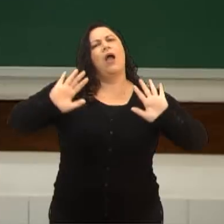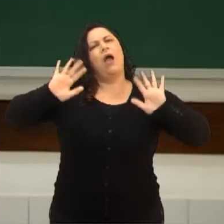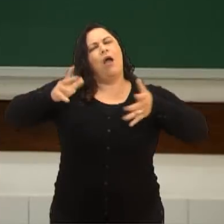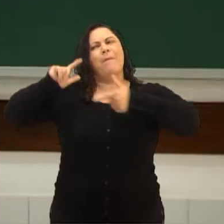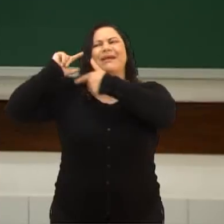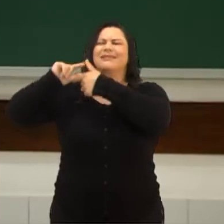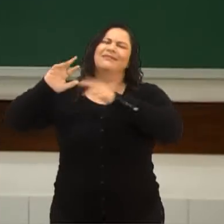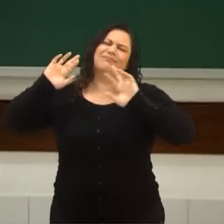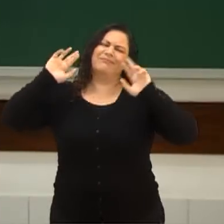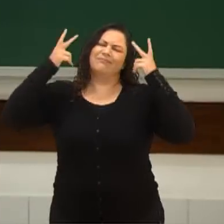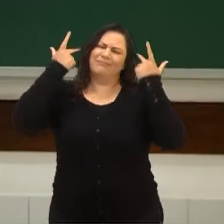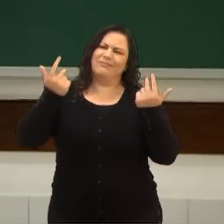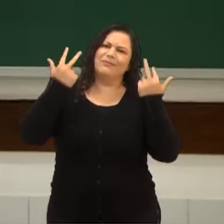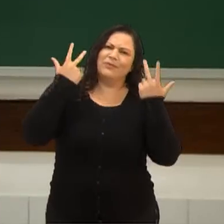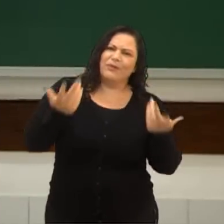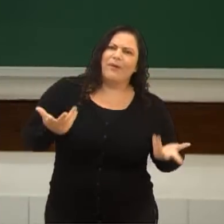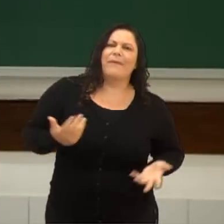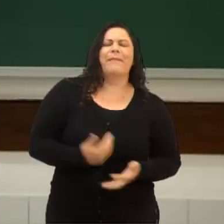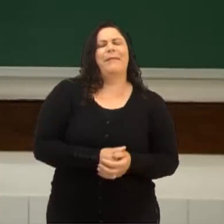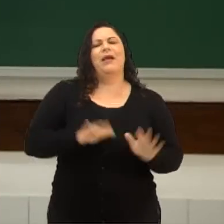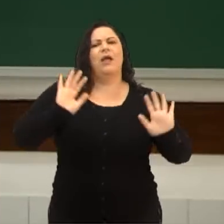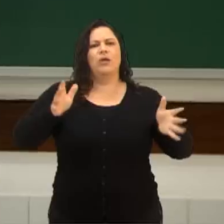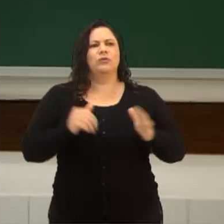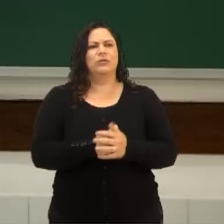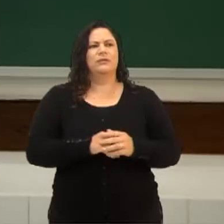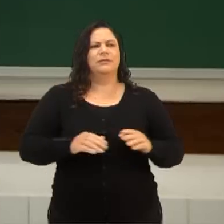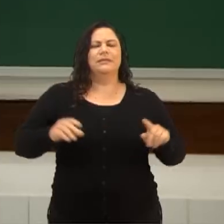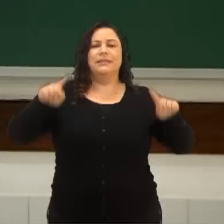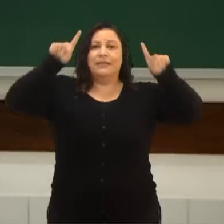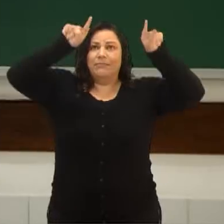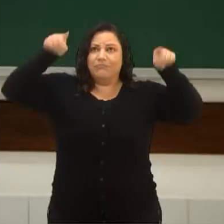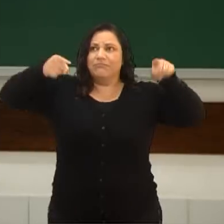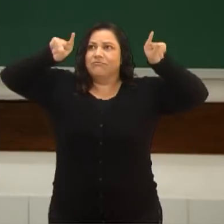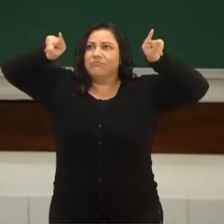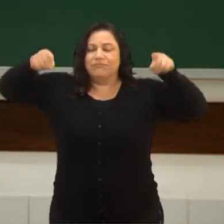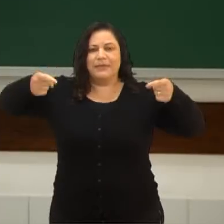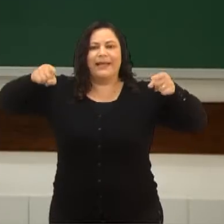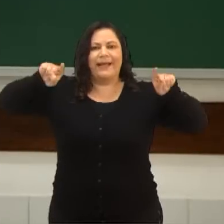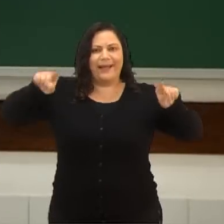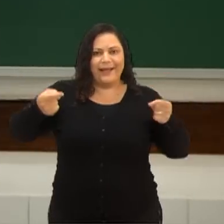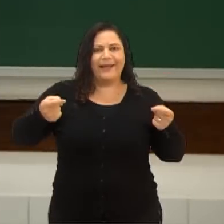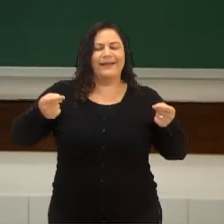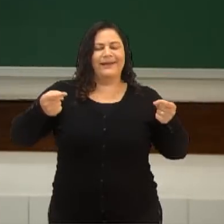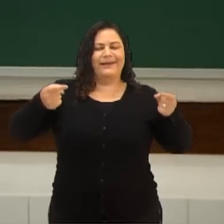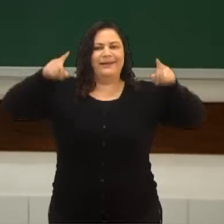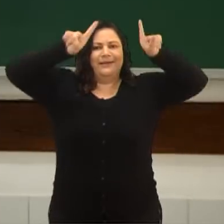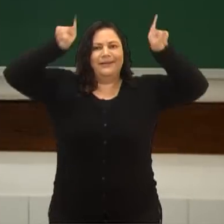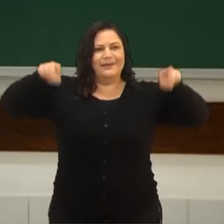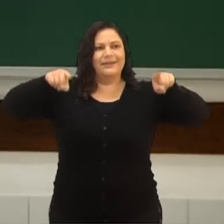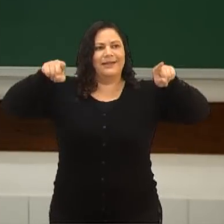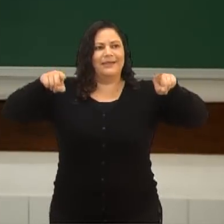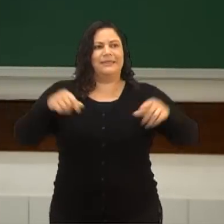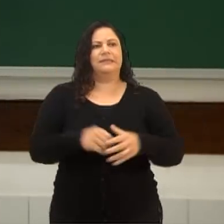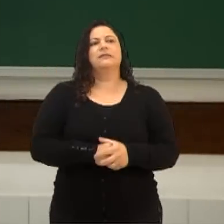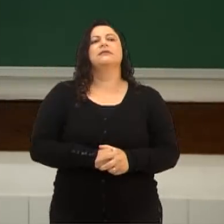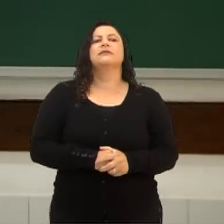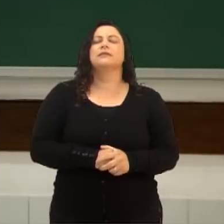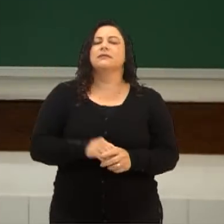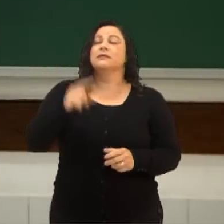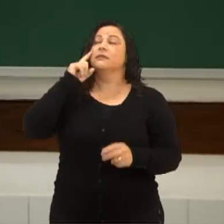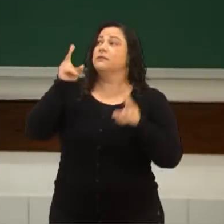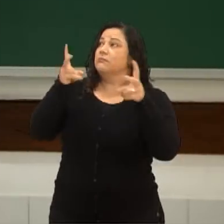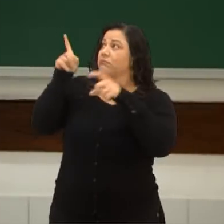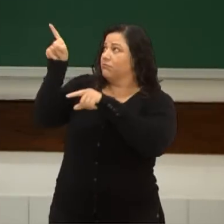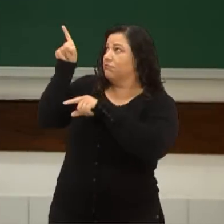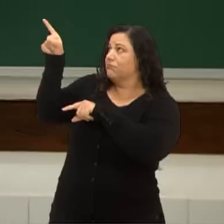formato mais clássico? É aqueles parênteses do lado, aqueles parênteses grandões, tudo bem? Ali, né? Tá vendo ali?